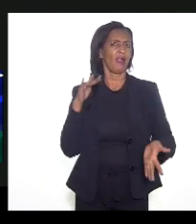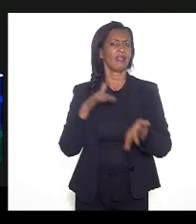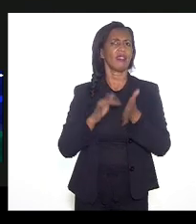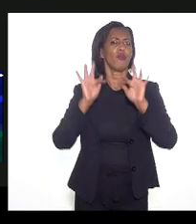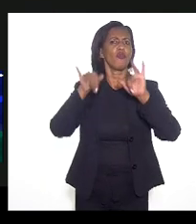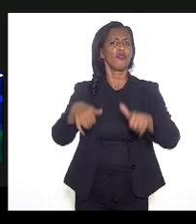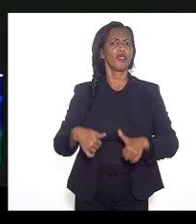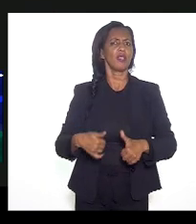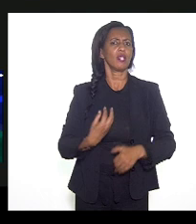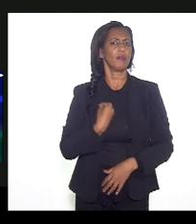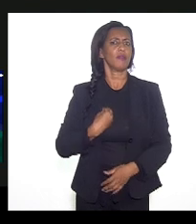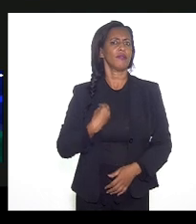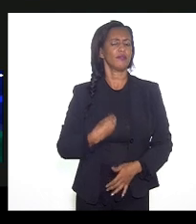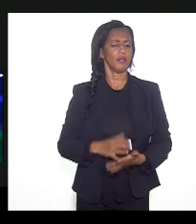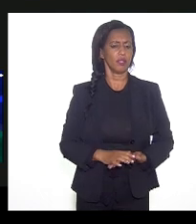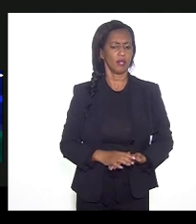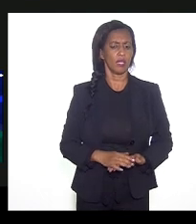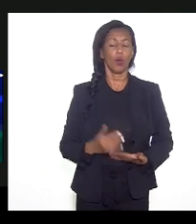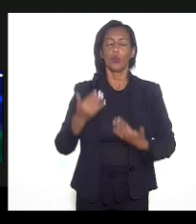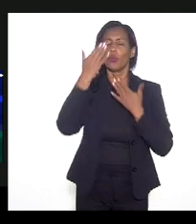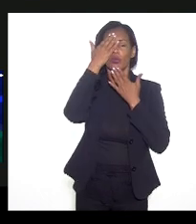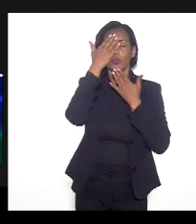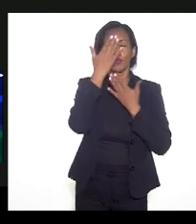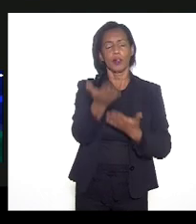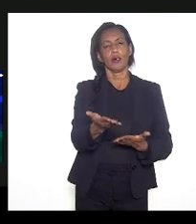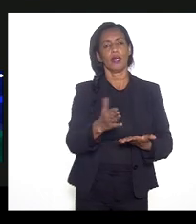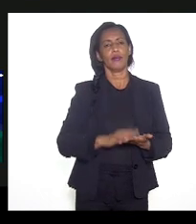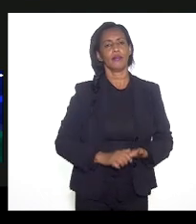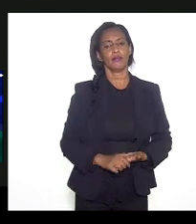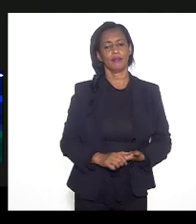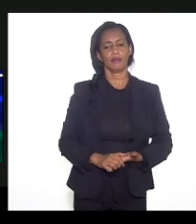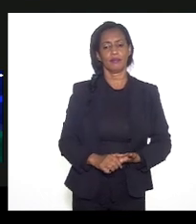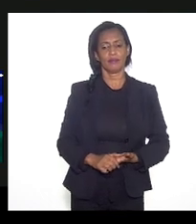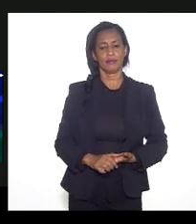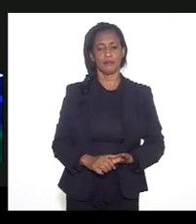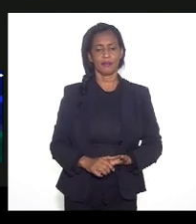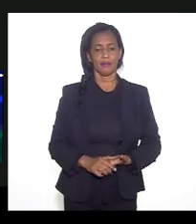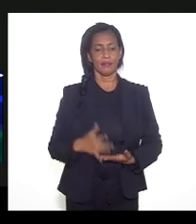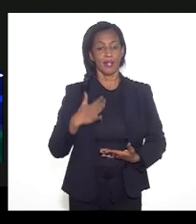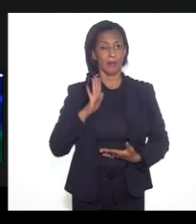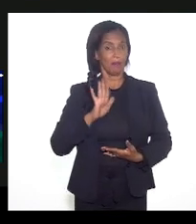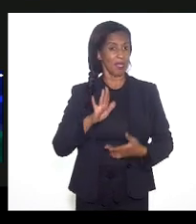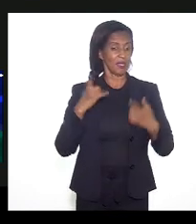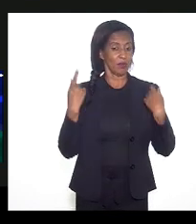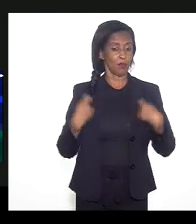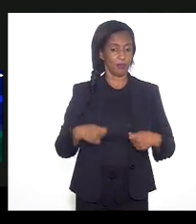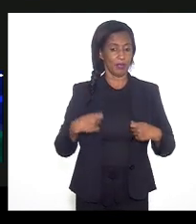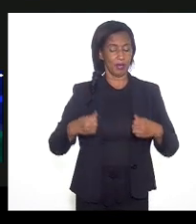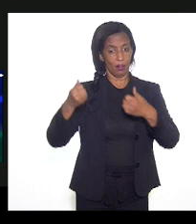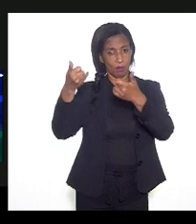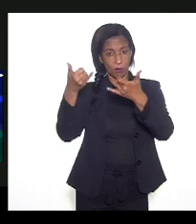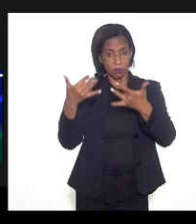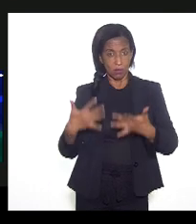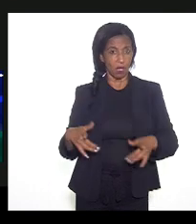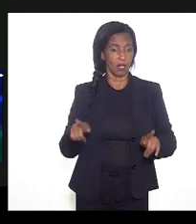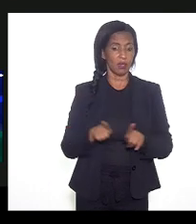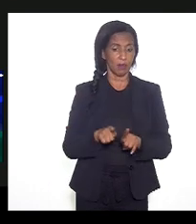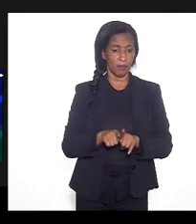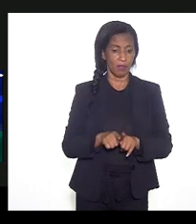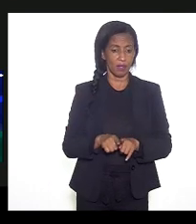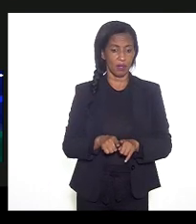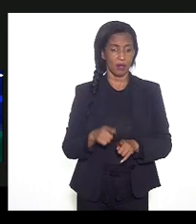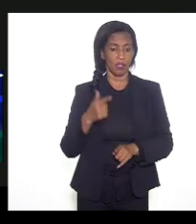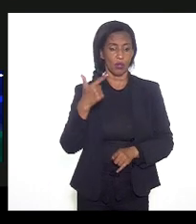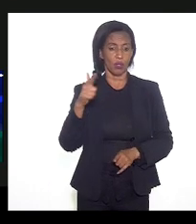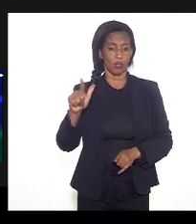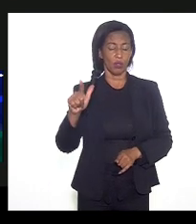tia. Então, muito obrigado, né? Mas eu precisava contar também. E outra coisa, eu